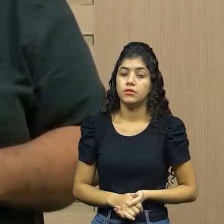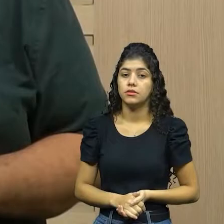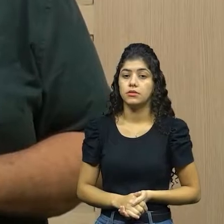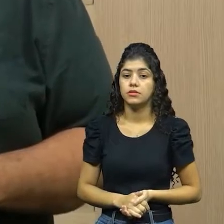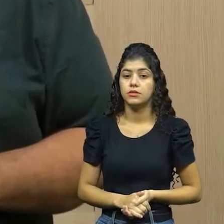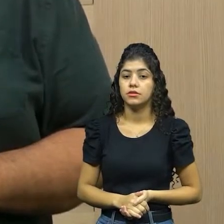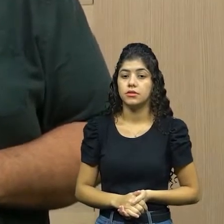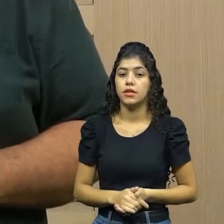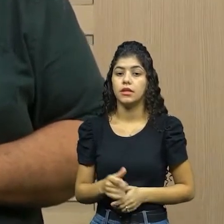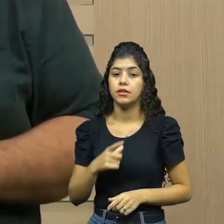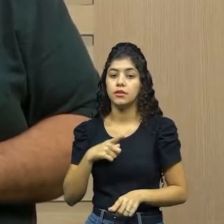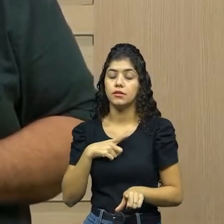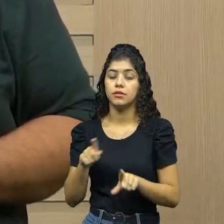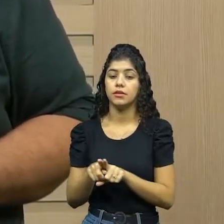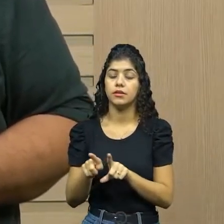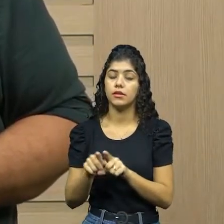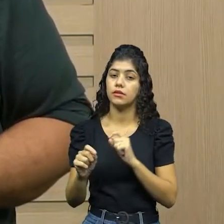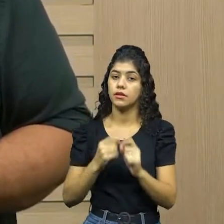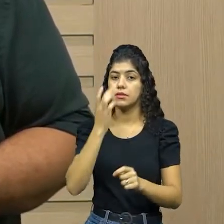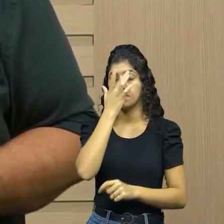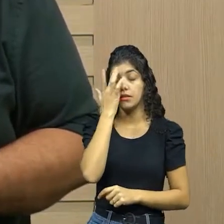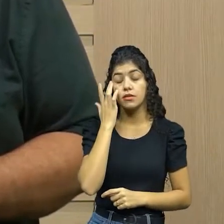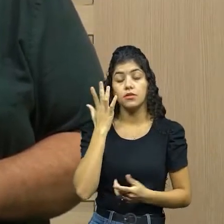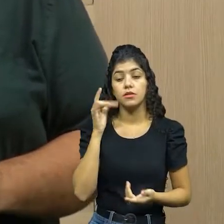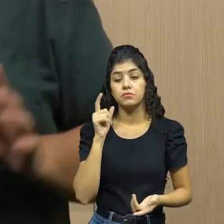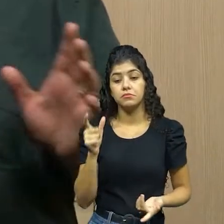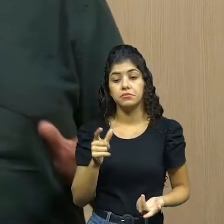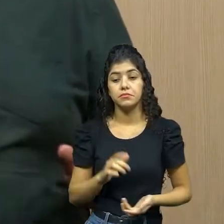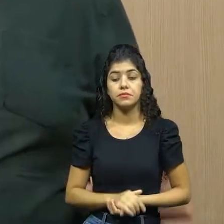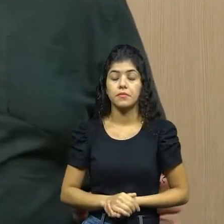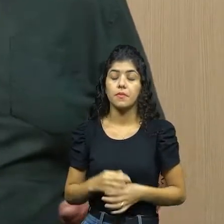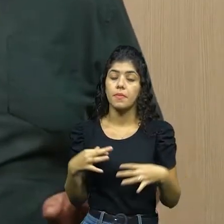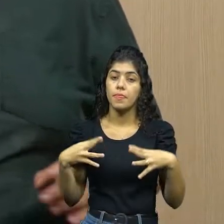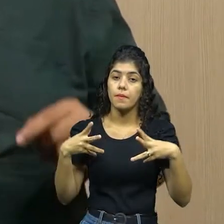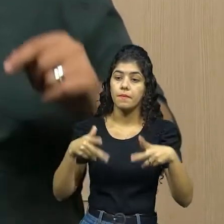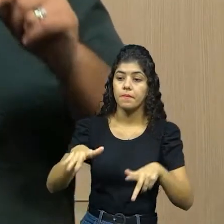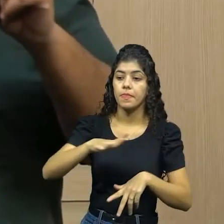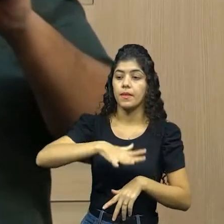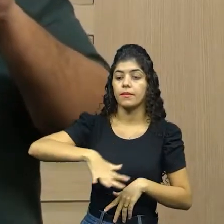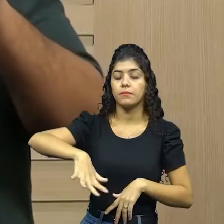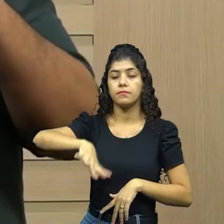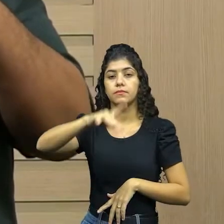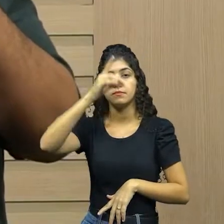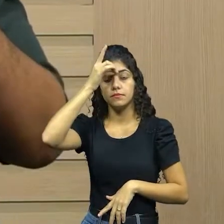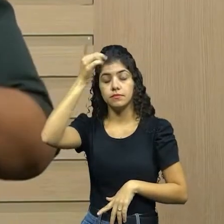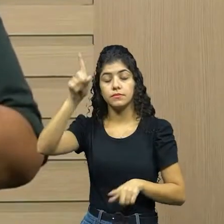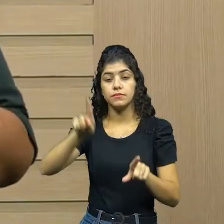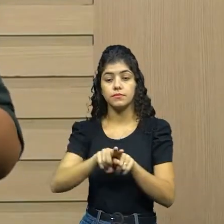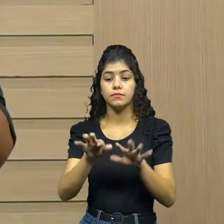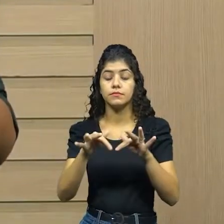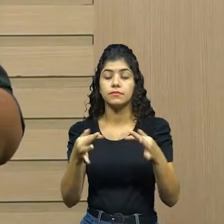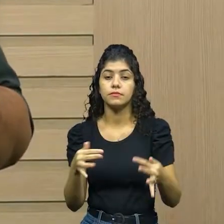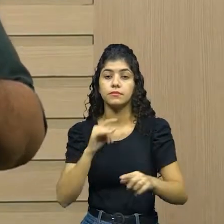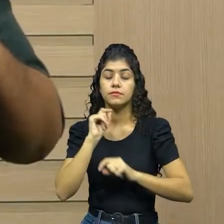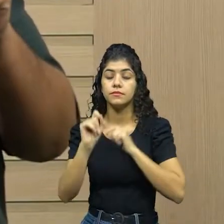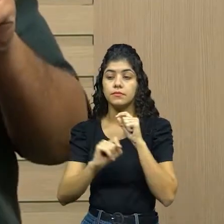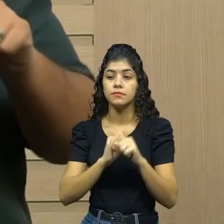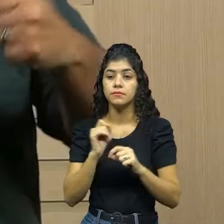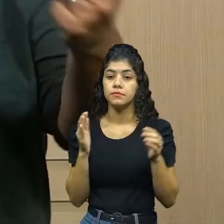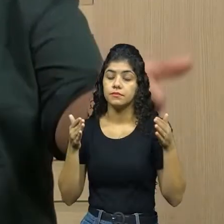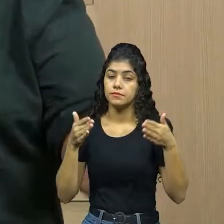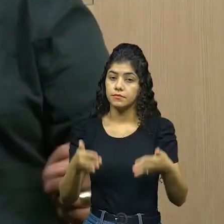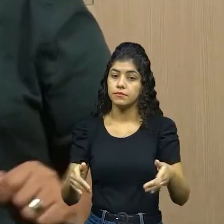meu mercado. E além também um certo público também. Então, toda essa ideia de mercado, isso facilita para